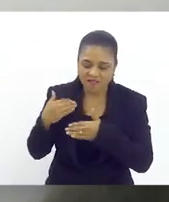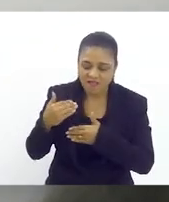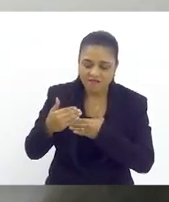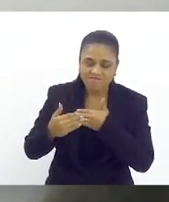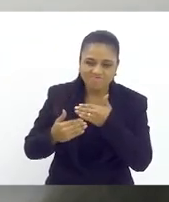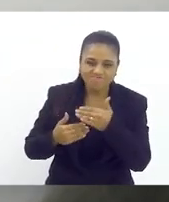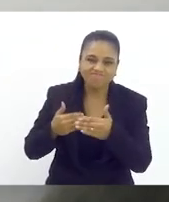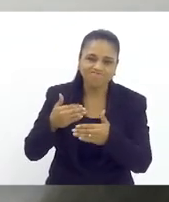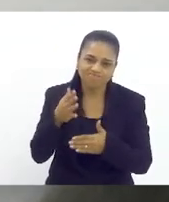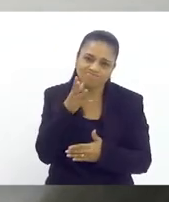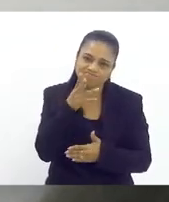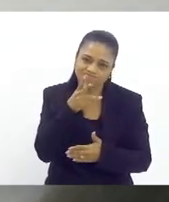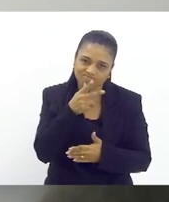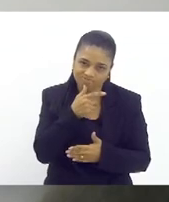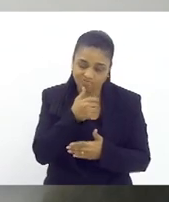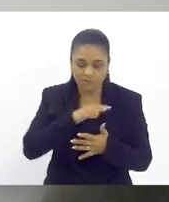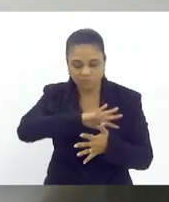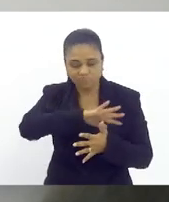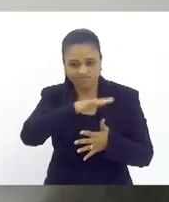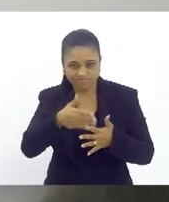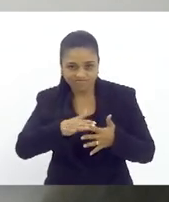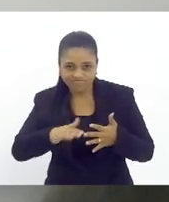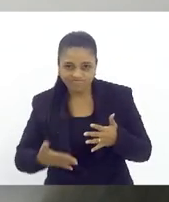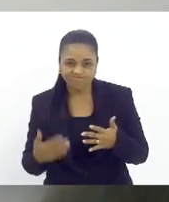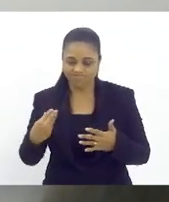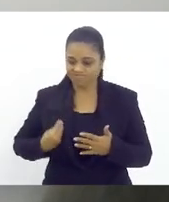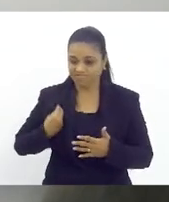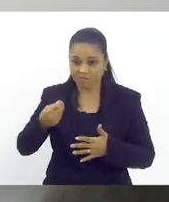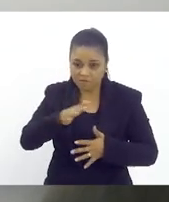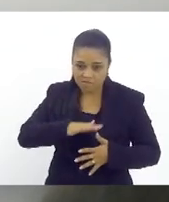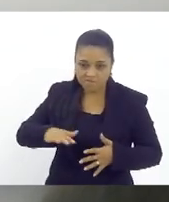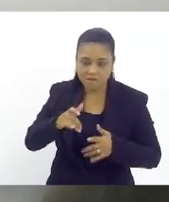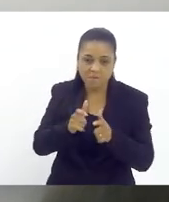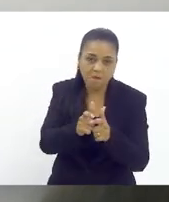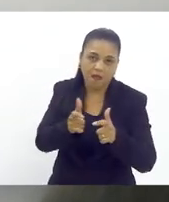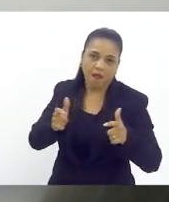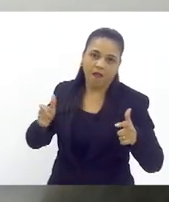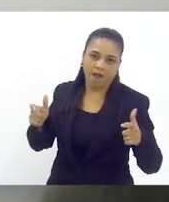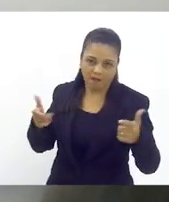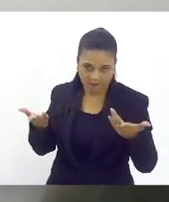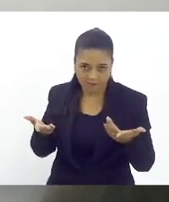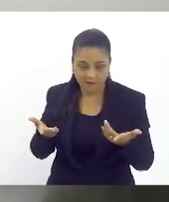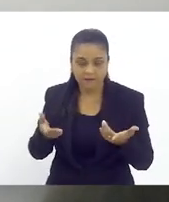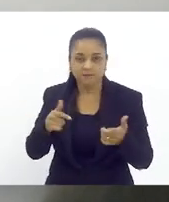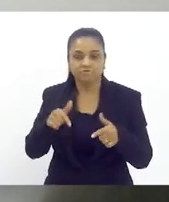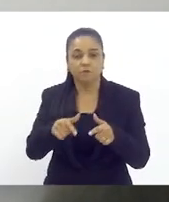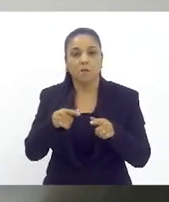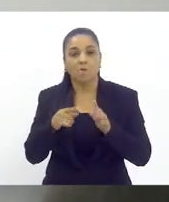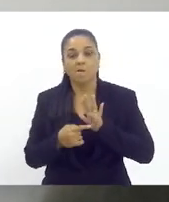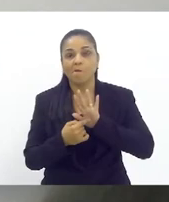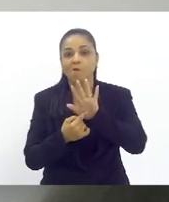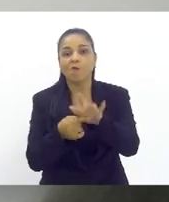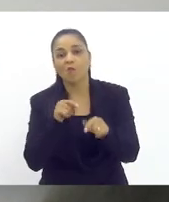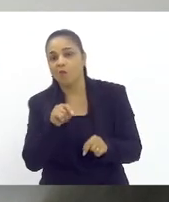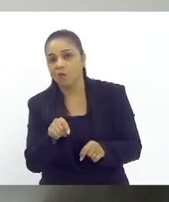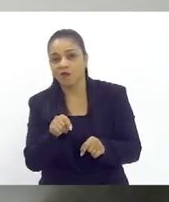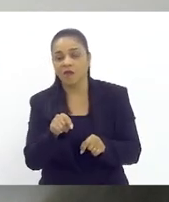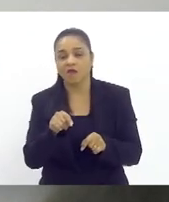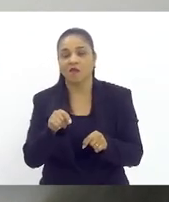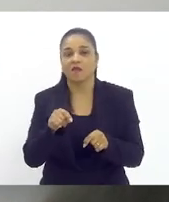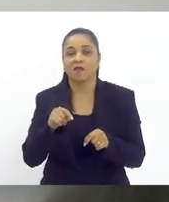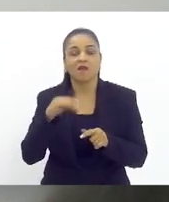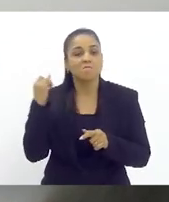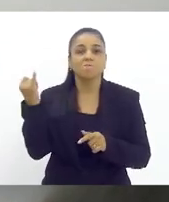para um bioma desse tamanho né E se por um lado isso dá uma ideia do potencial que tem de fazer regeneração